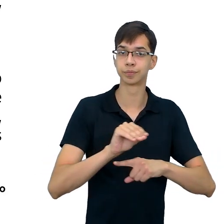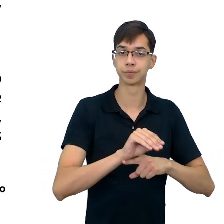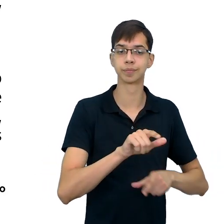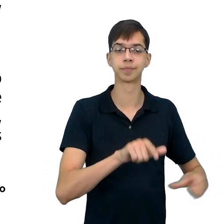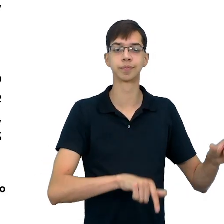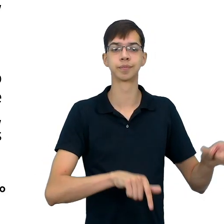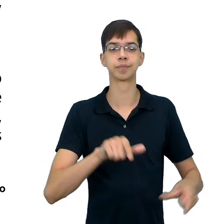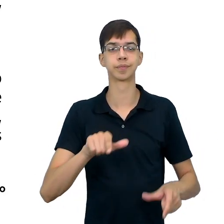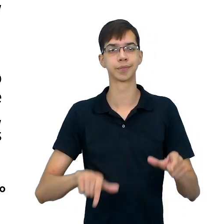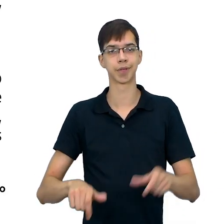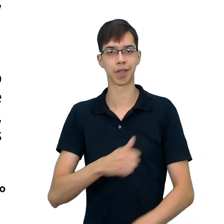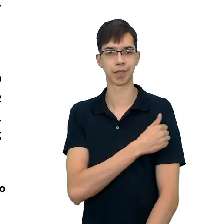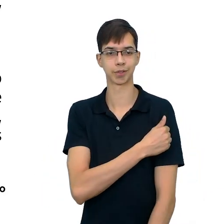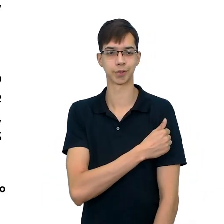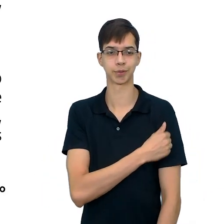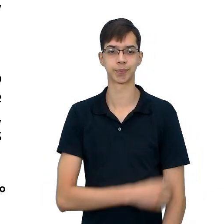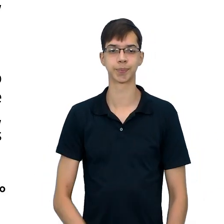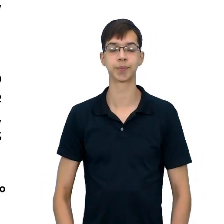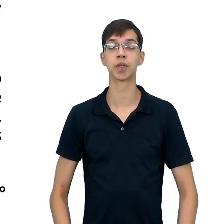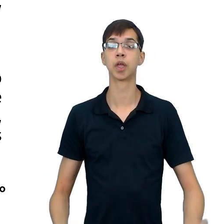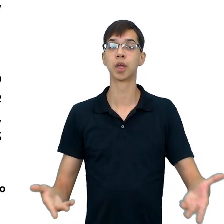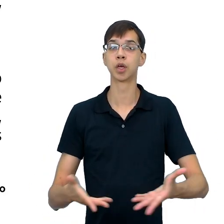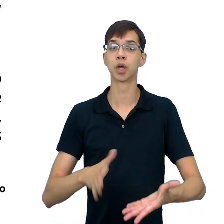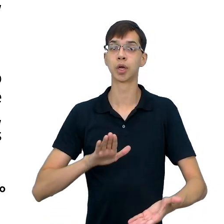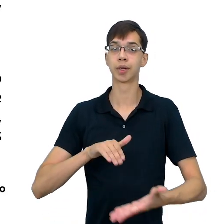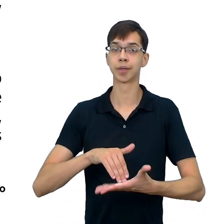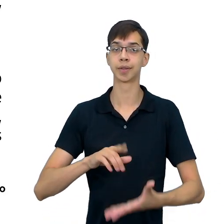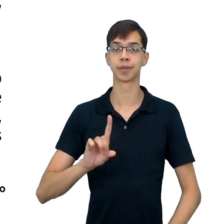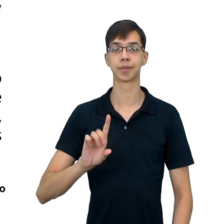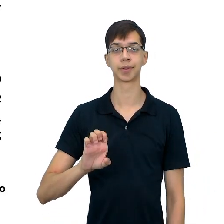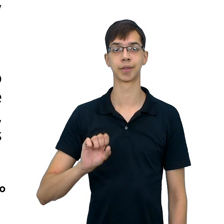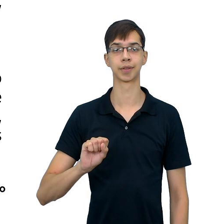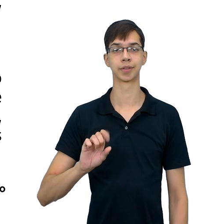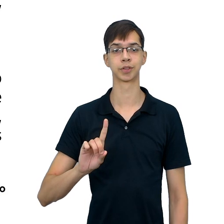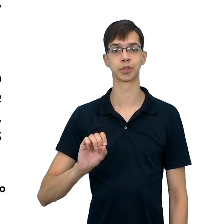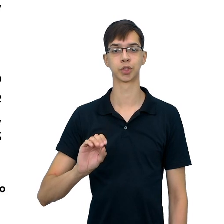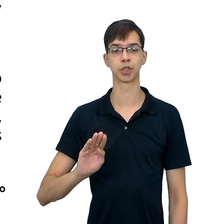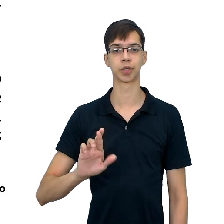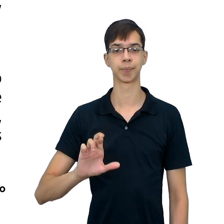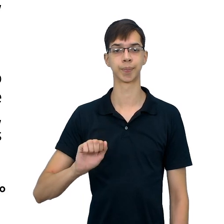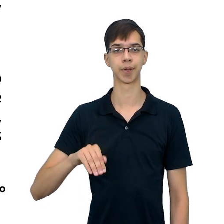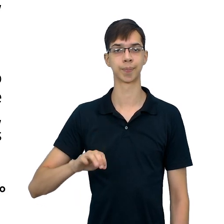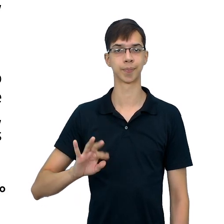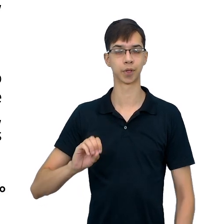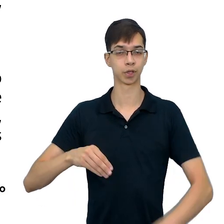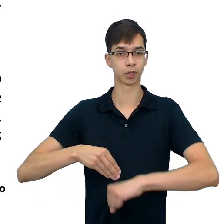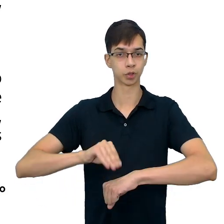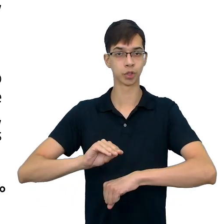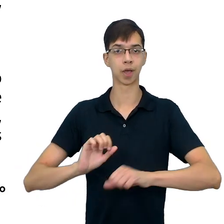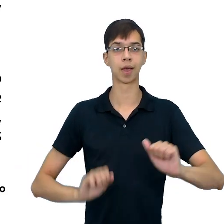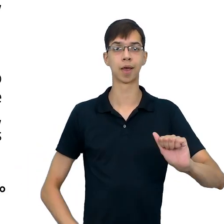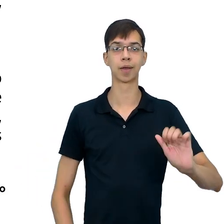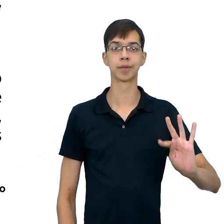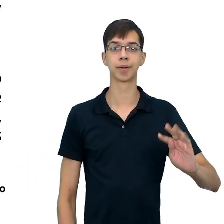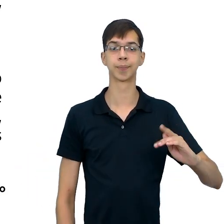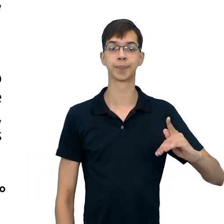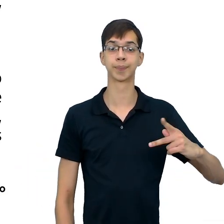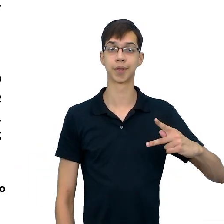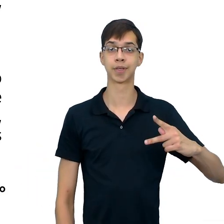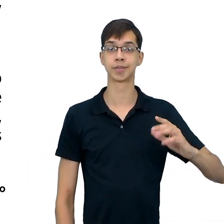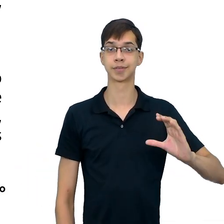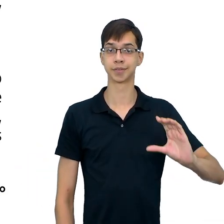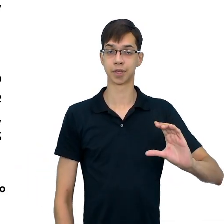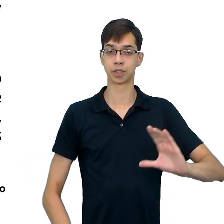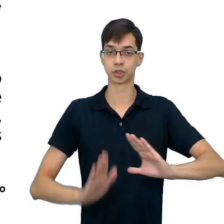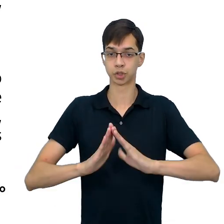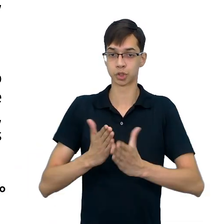Por fim, nós chegamos aí no desdobramento para a TPC da escola, né, o momento onde você se reúne com os seus pares para